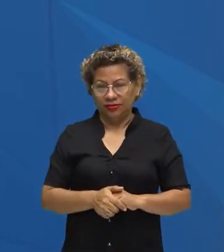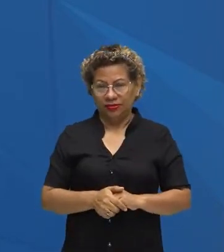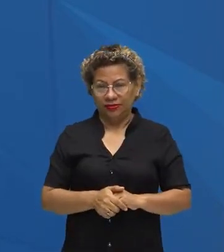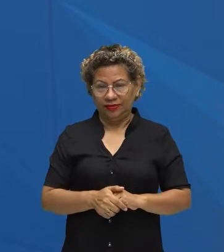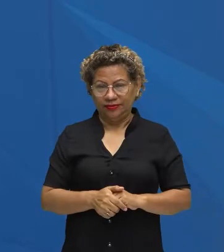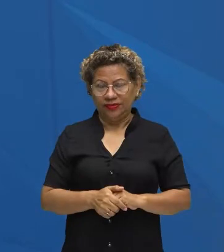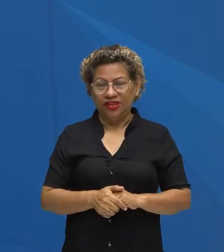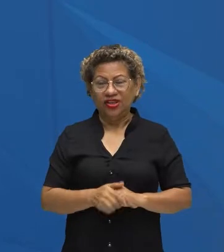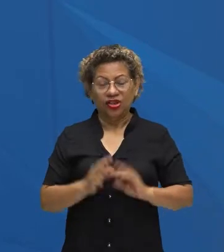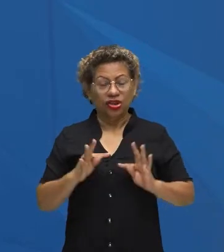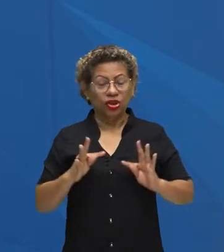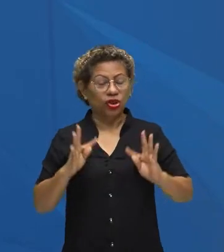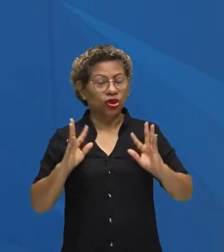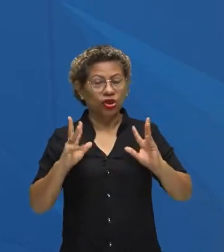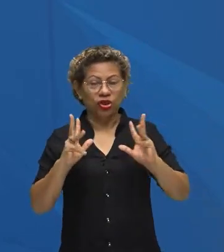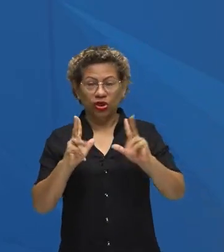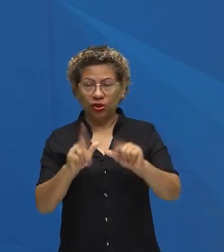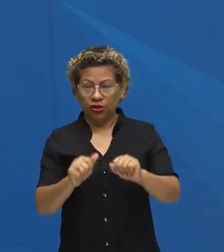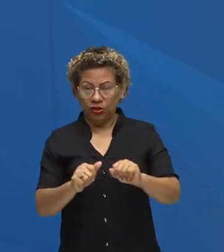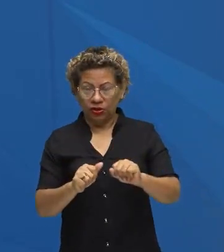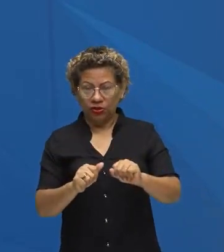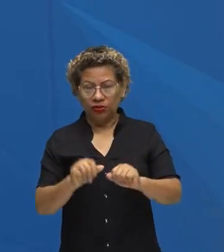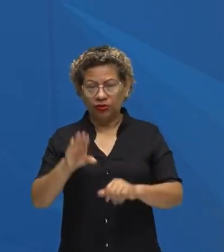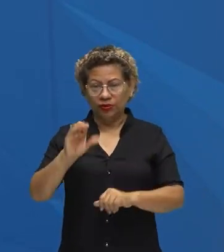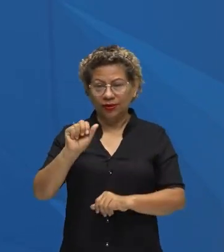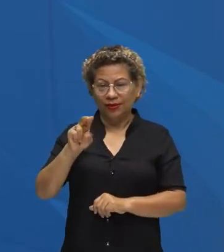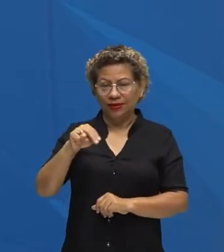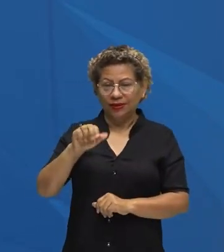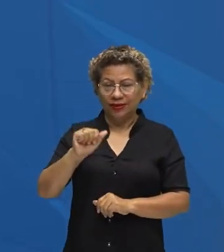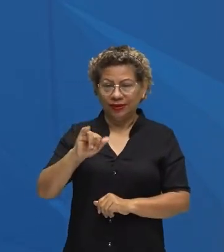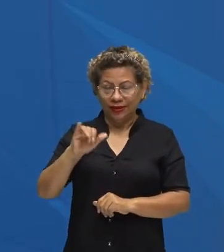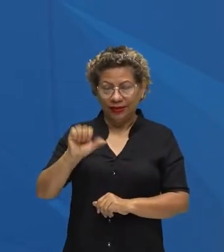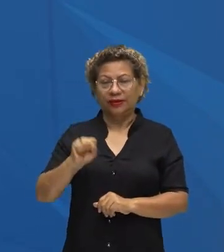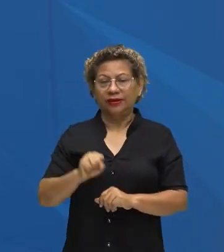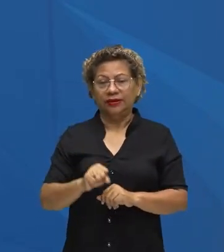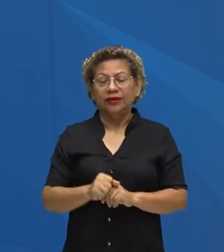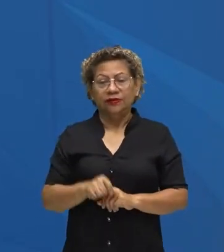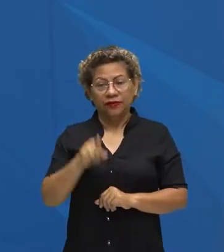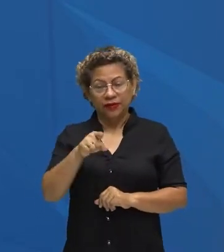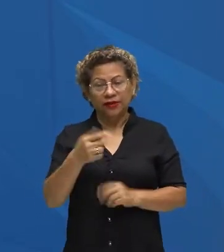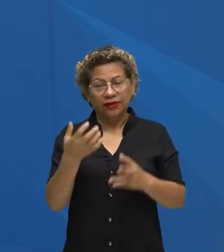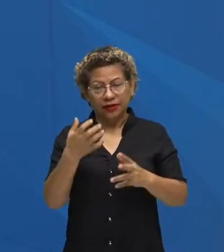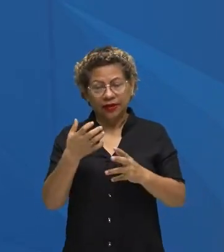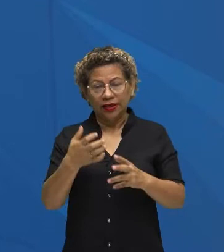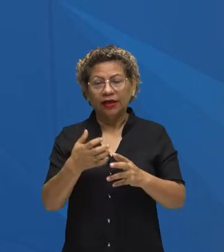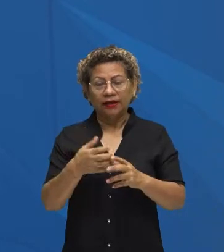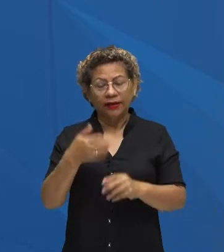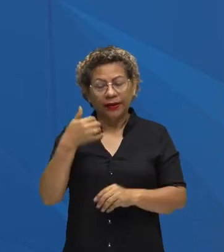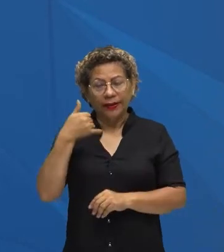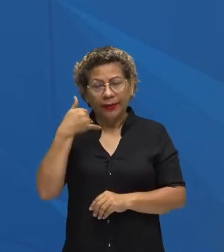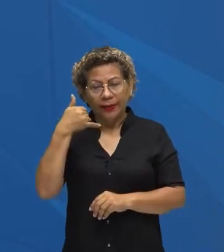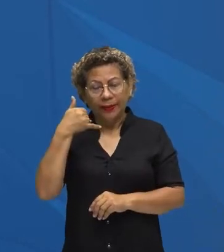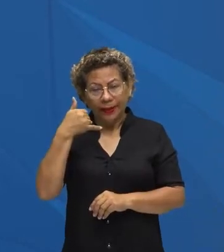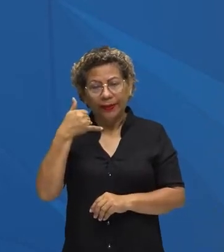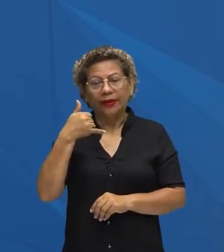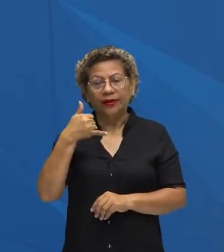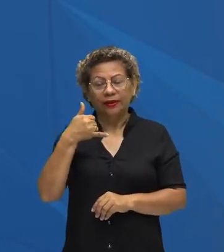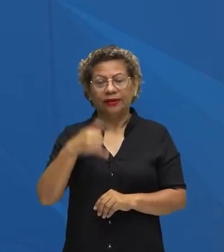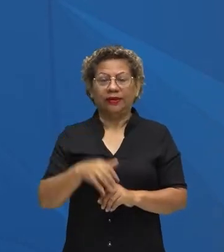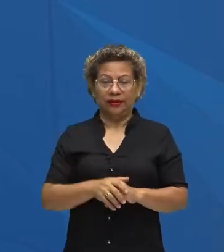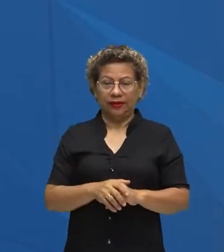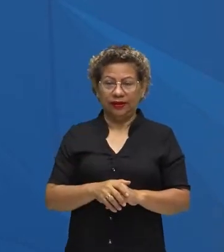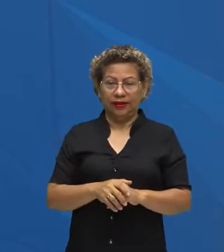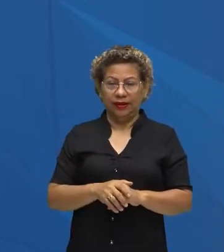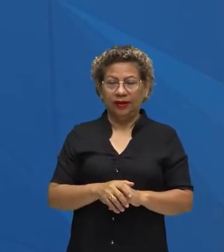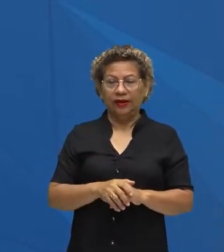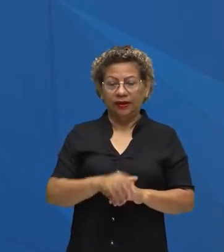os canais do aplicativo Aula em Casa. Então, se você quiser participar, migra lá para o canal, sai do canal que você está agora, se não for